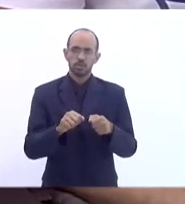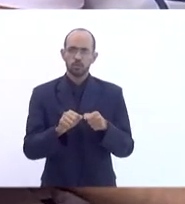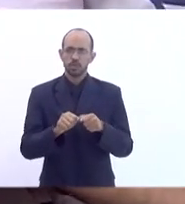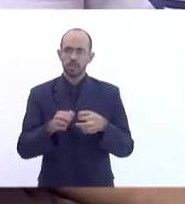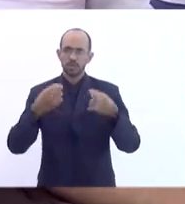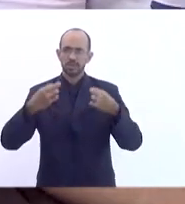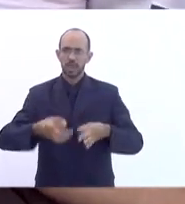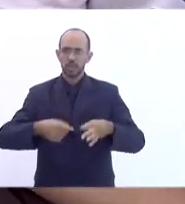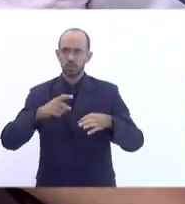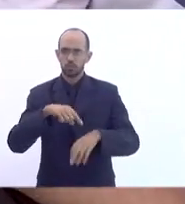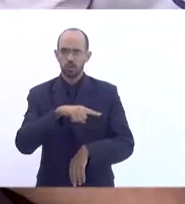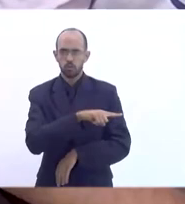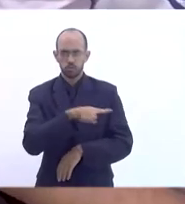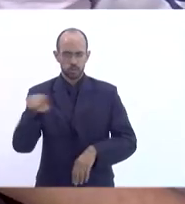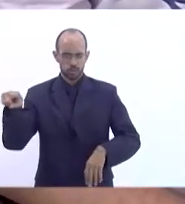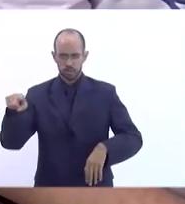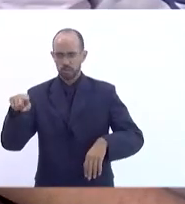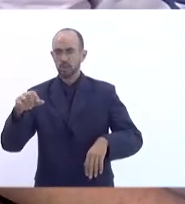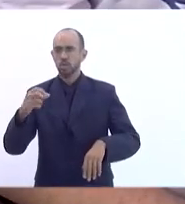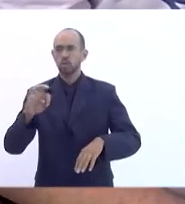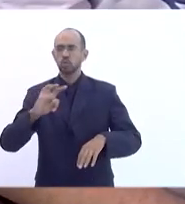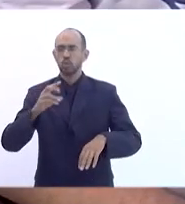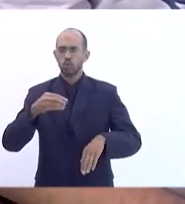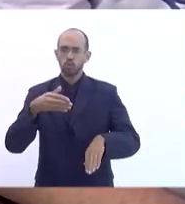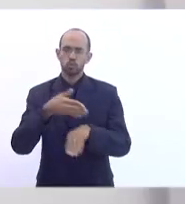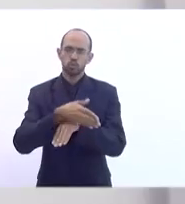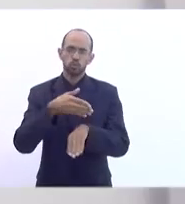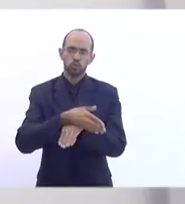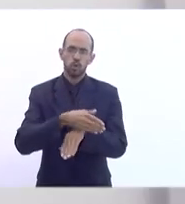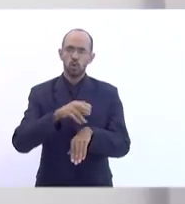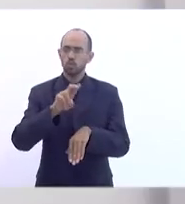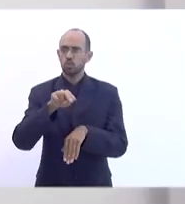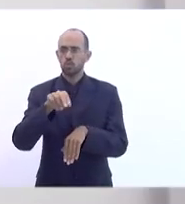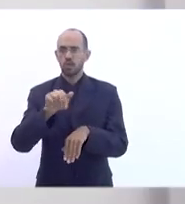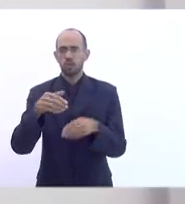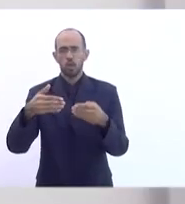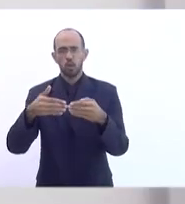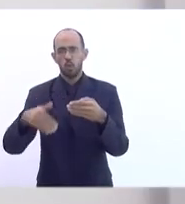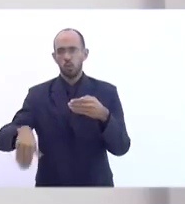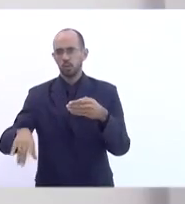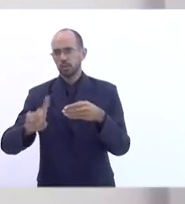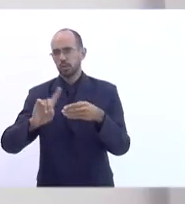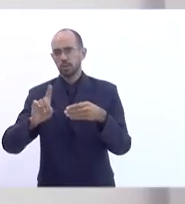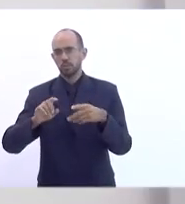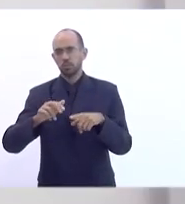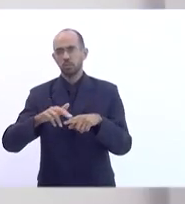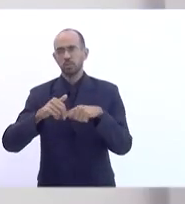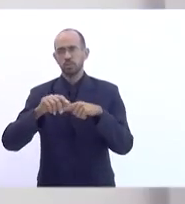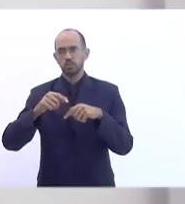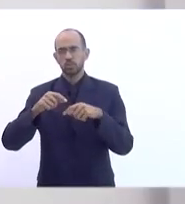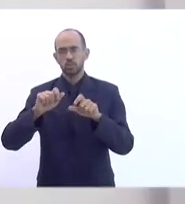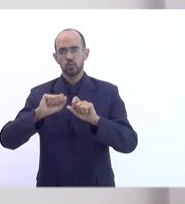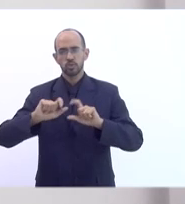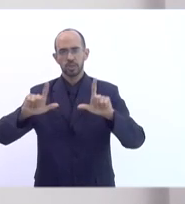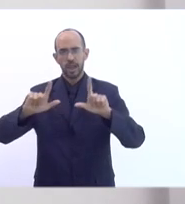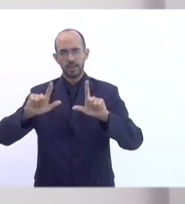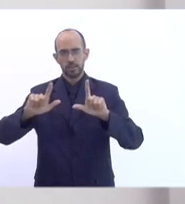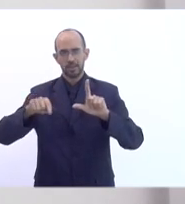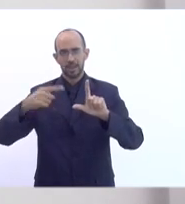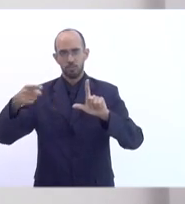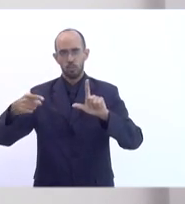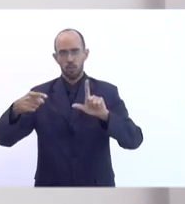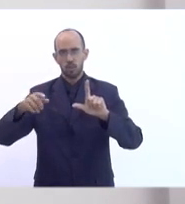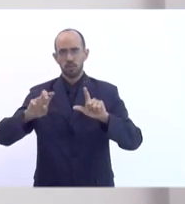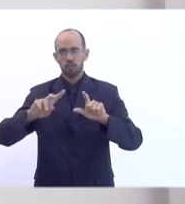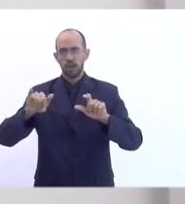todos vocês que vão no meu gabinete e eu nunca fui contra nada tanto é que vai vir no próximo slide o quanto a